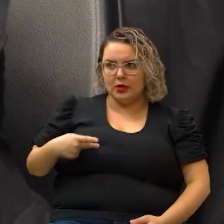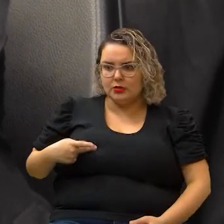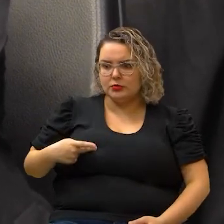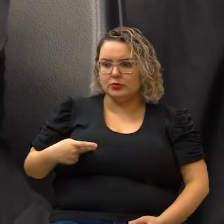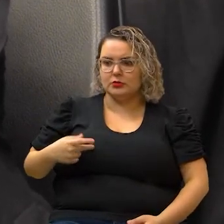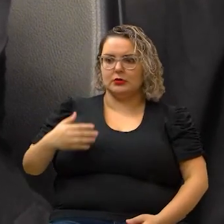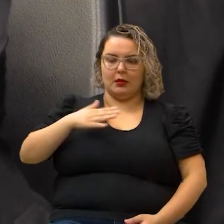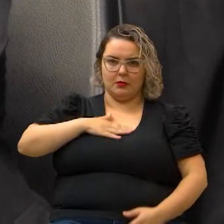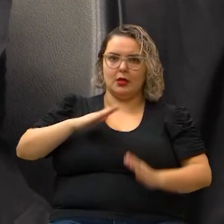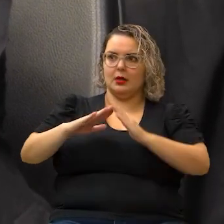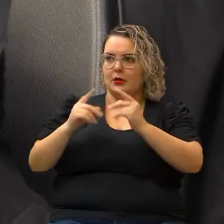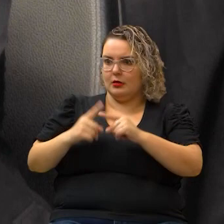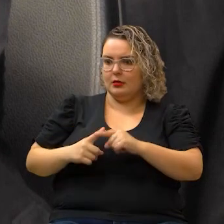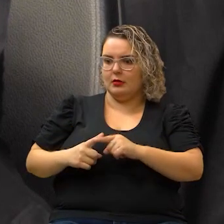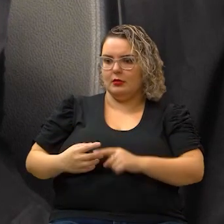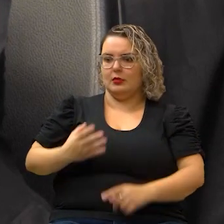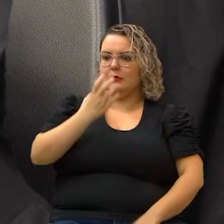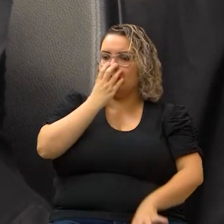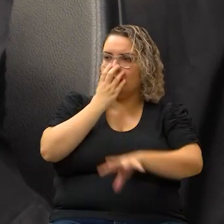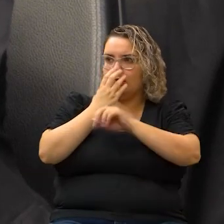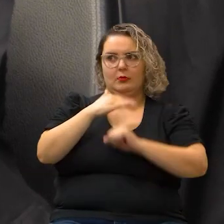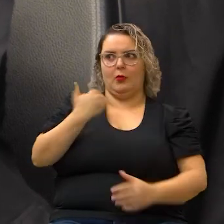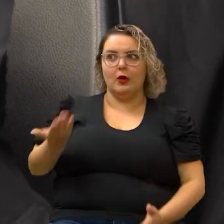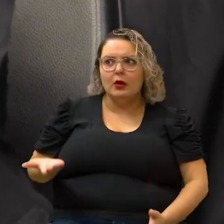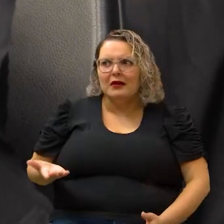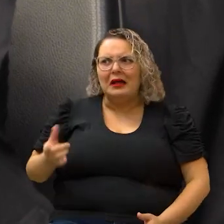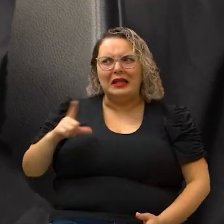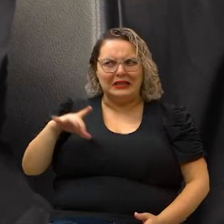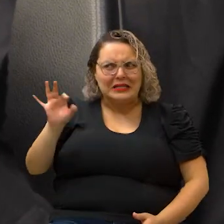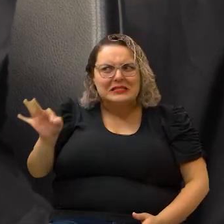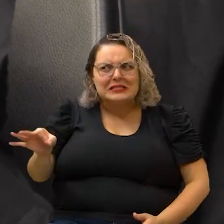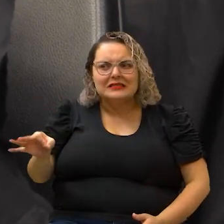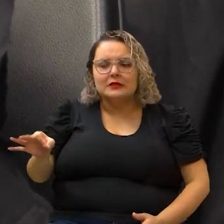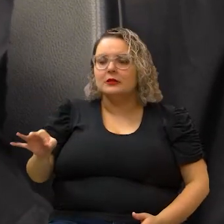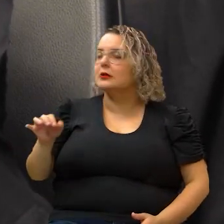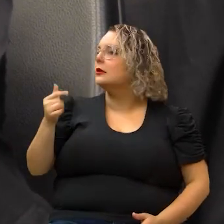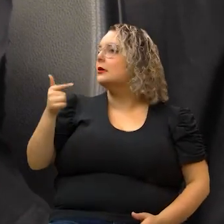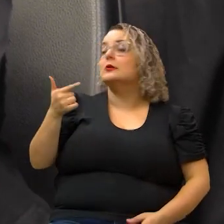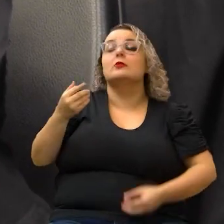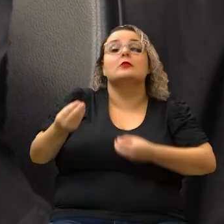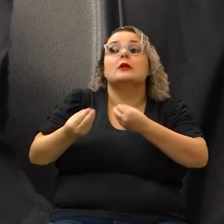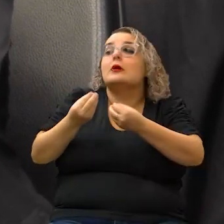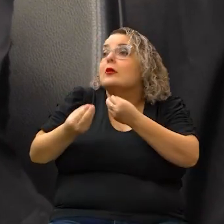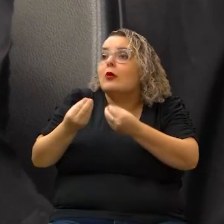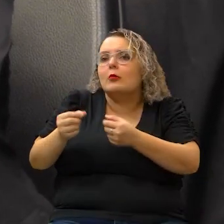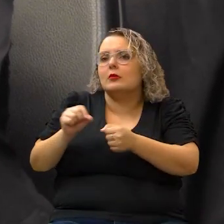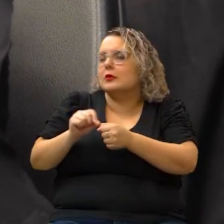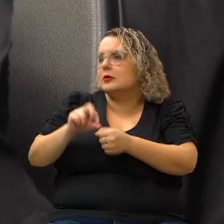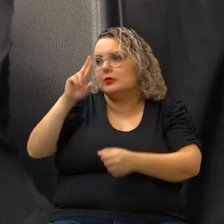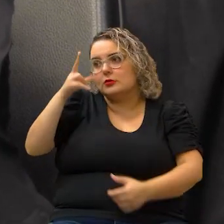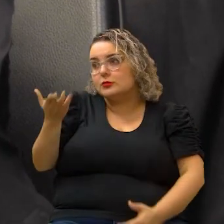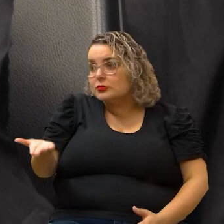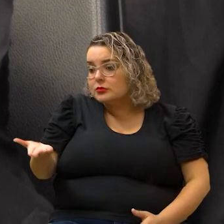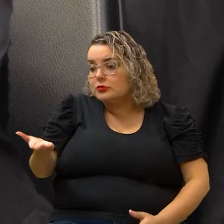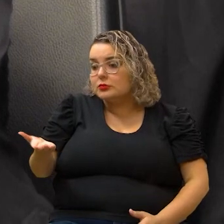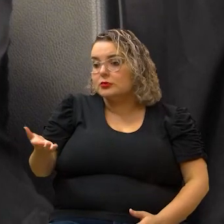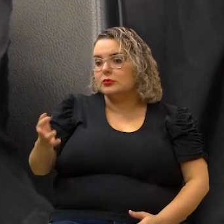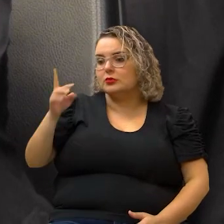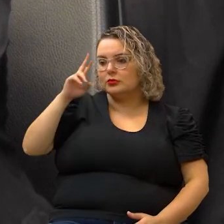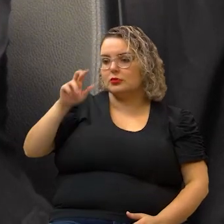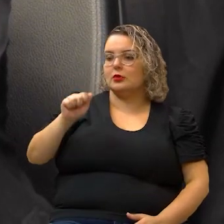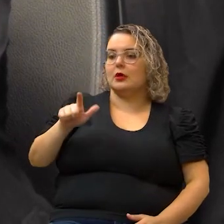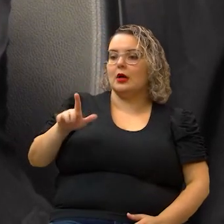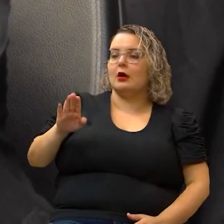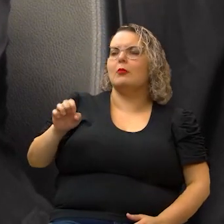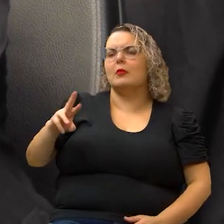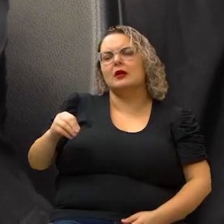da nossa igreja onde eu congrego tinham sido entubados. Eu falei, meu Deus do céu, tem certeza? Falou, não tem mais o que fazer com o senhor. Falou, seu Alberto,